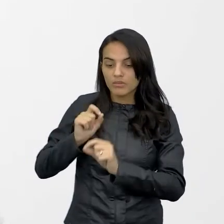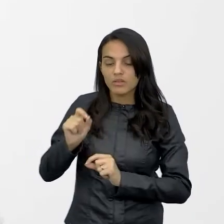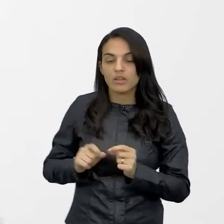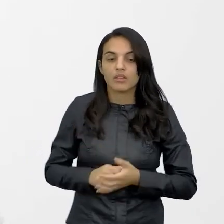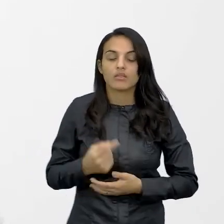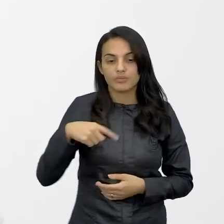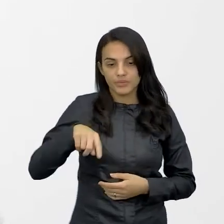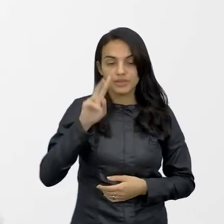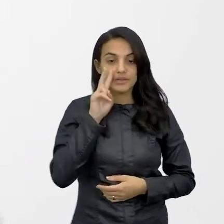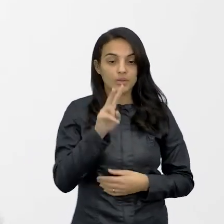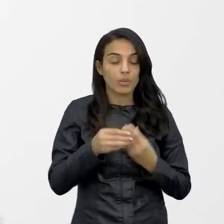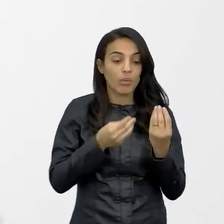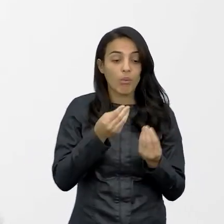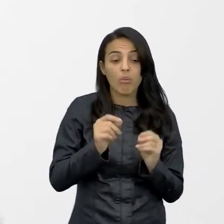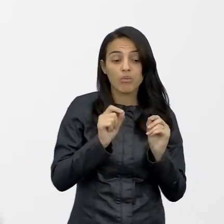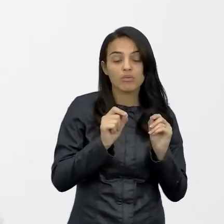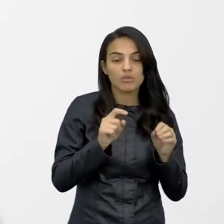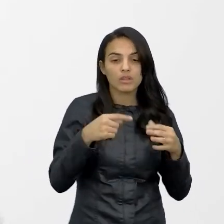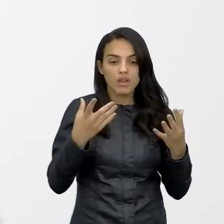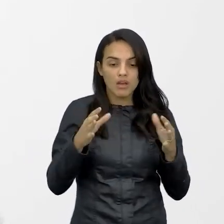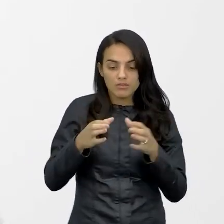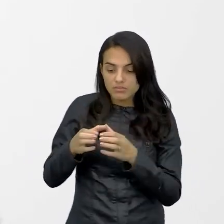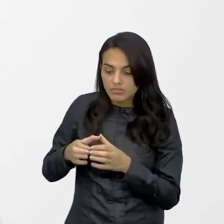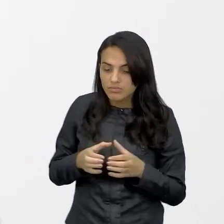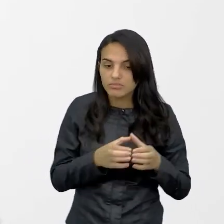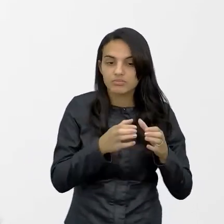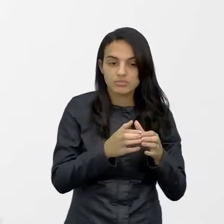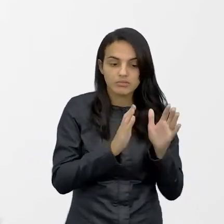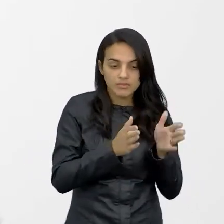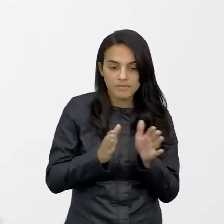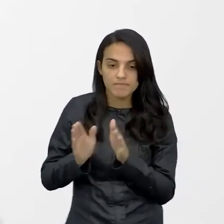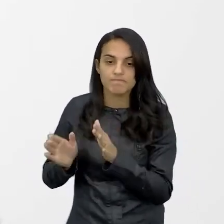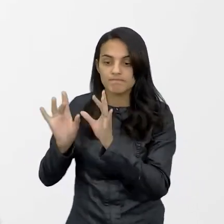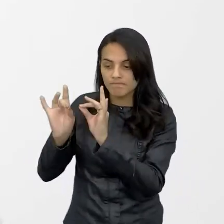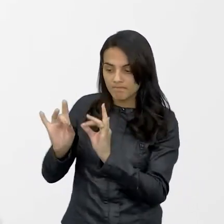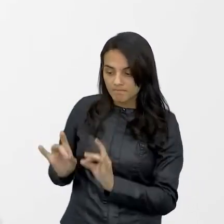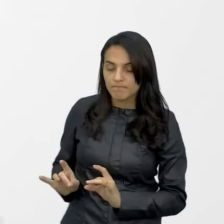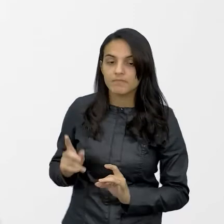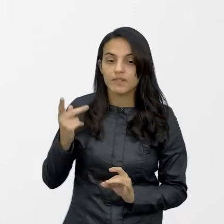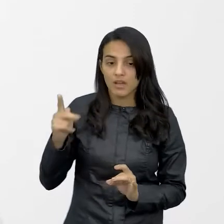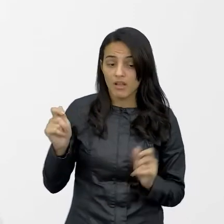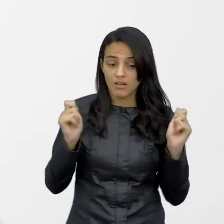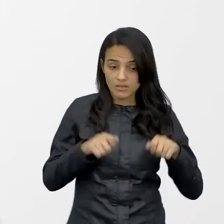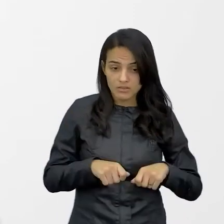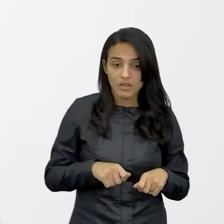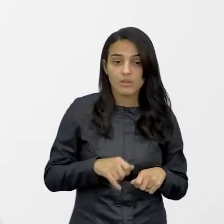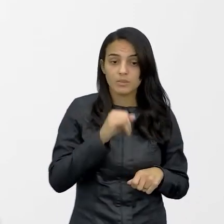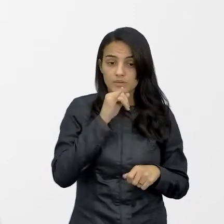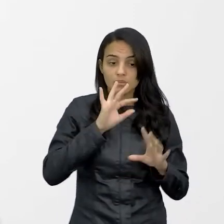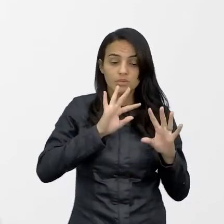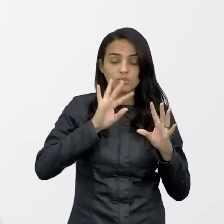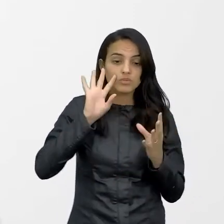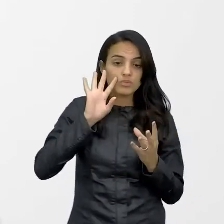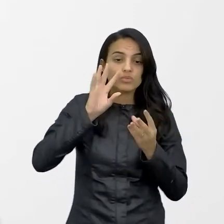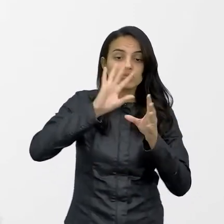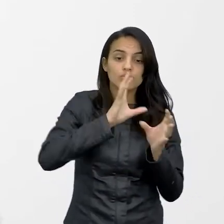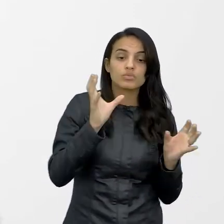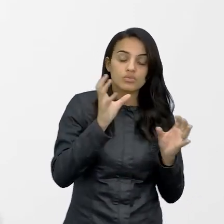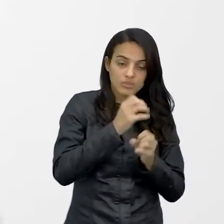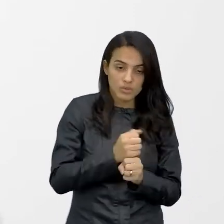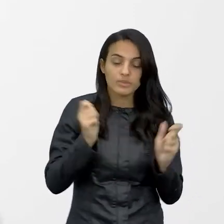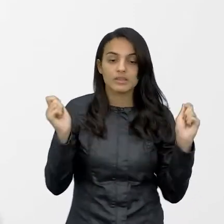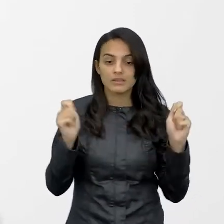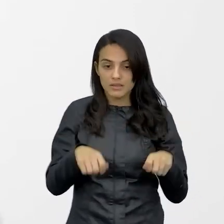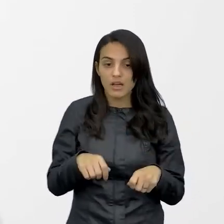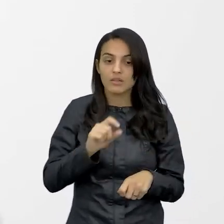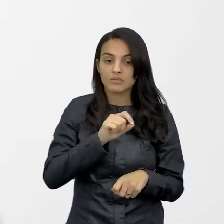Vimos como e quando essas partes são organizadas em uma ordem específica para que elas funcionem como uma totalidade e assim